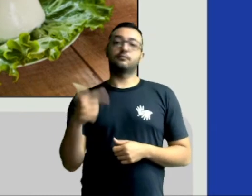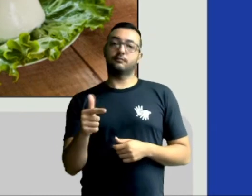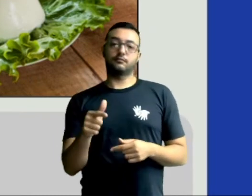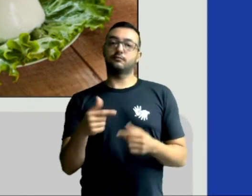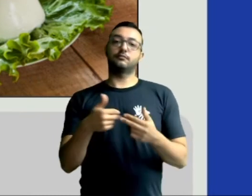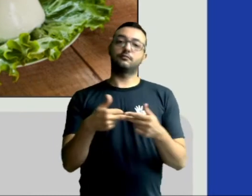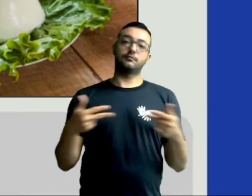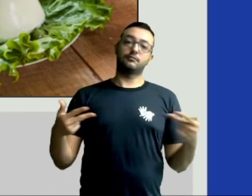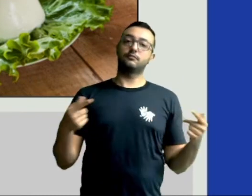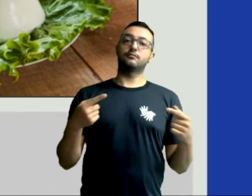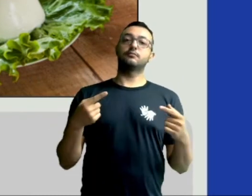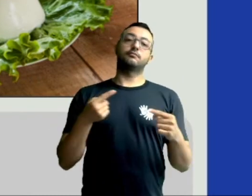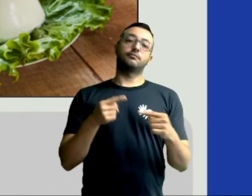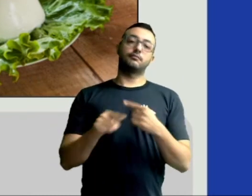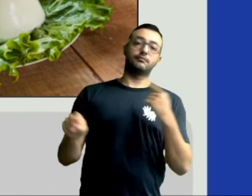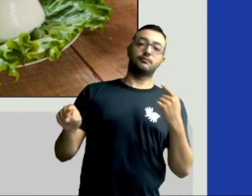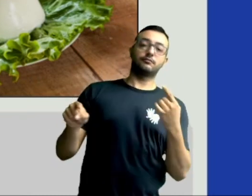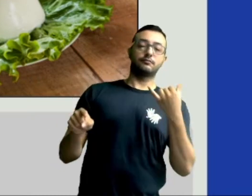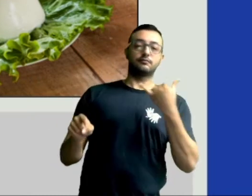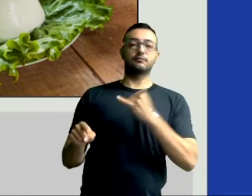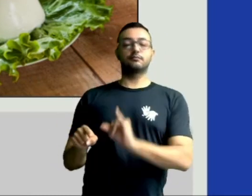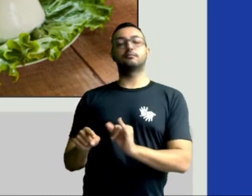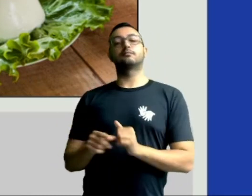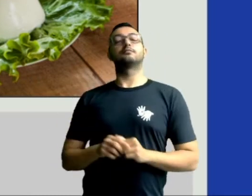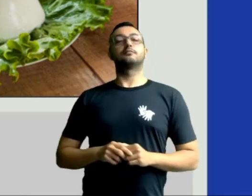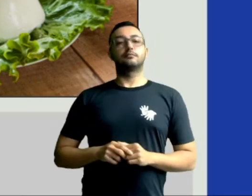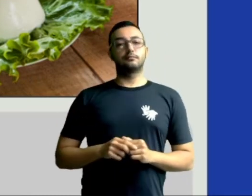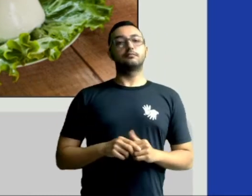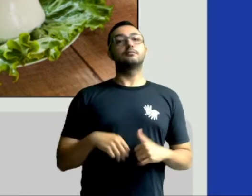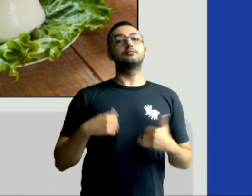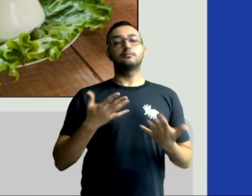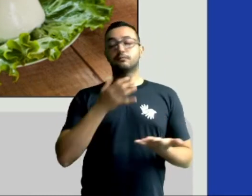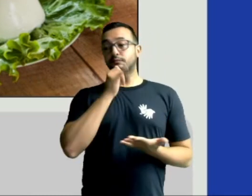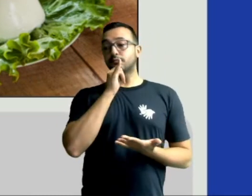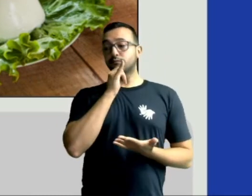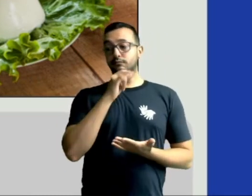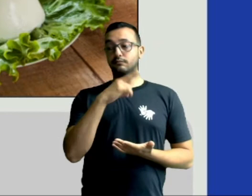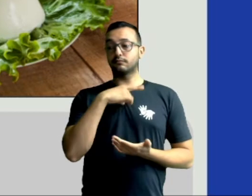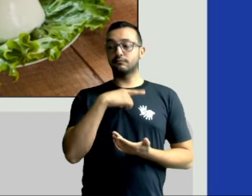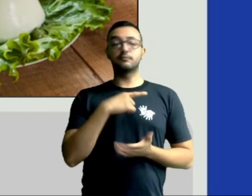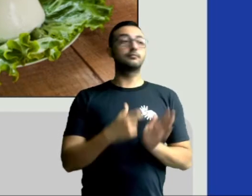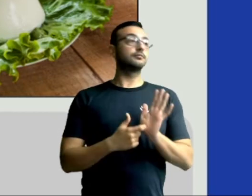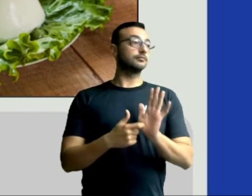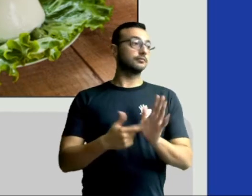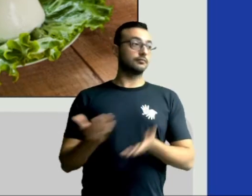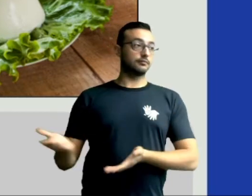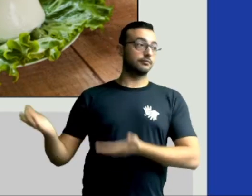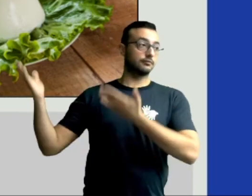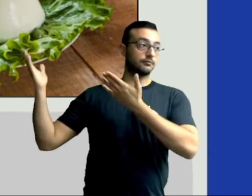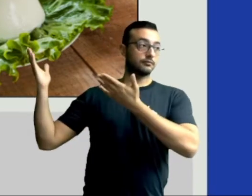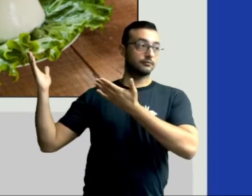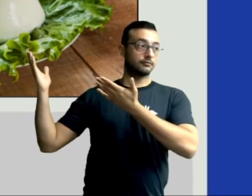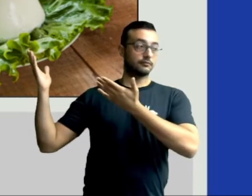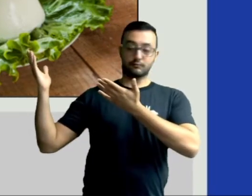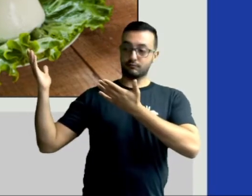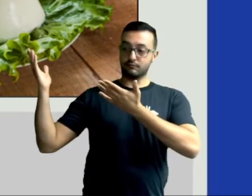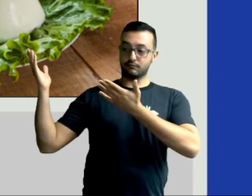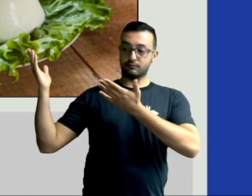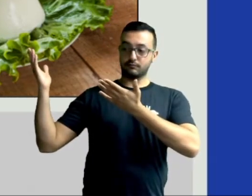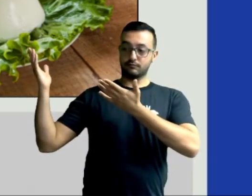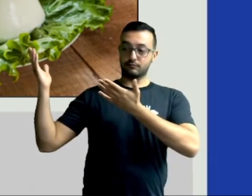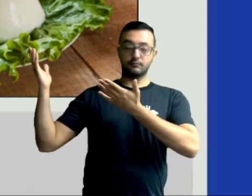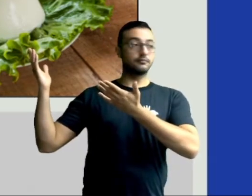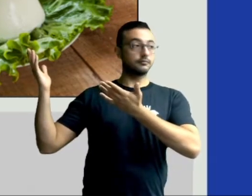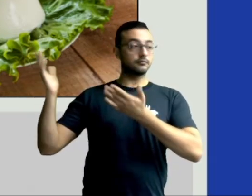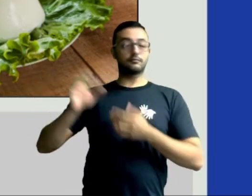aquele determinado componente que causa uma alergia em determinadas pessoas. Como, por exemplo, eu trouxe para vocês aí na imagem, vocês conseguem observar,